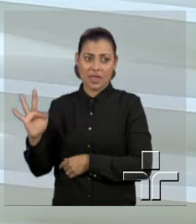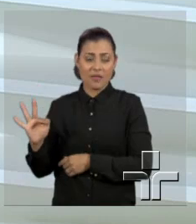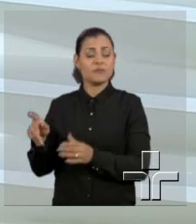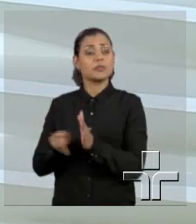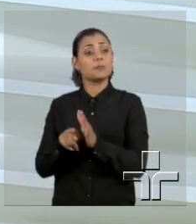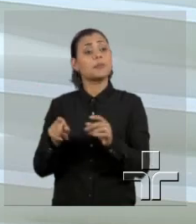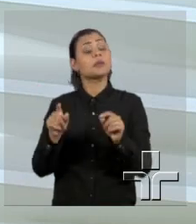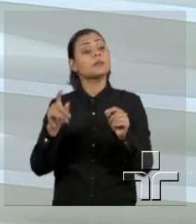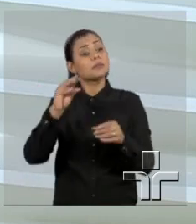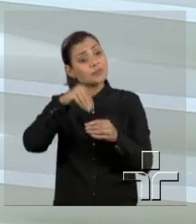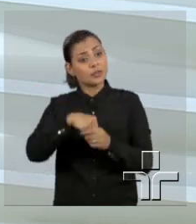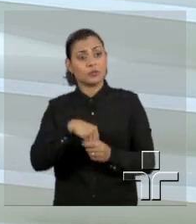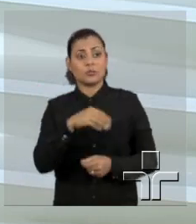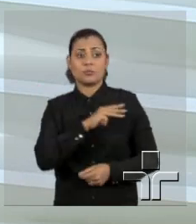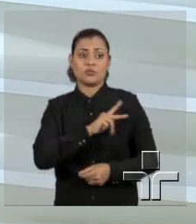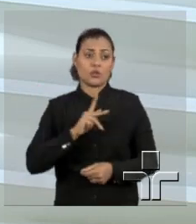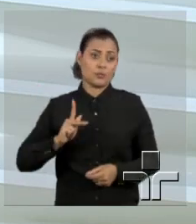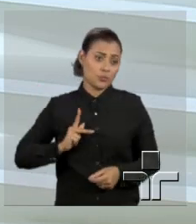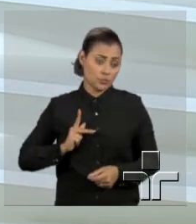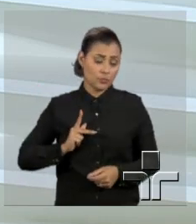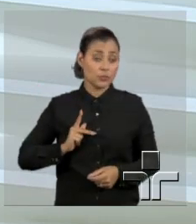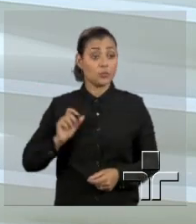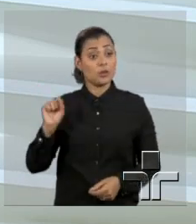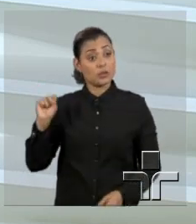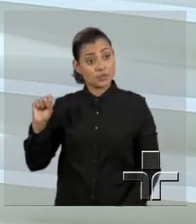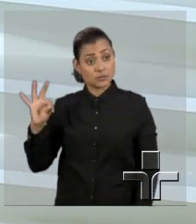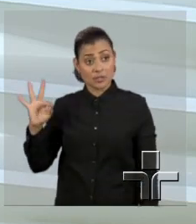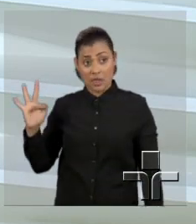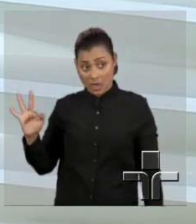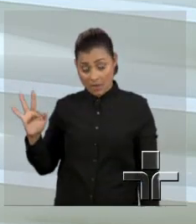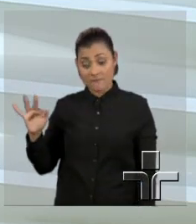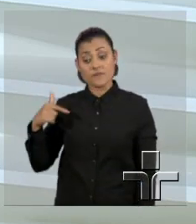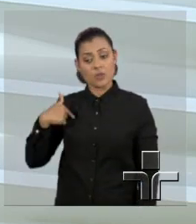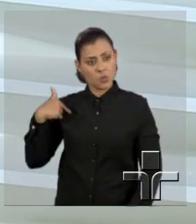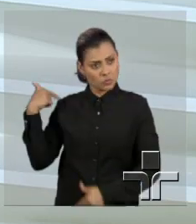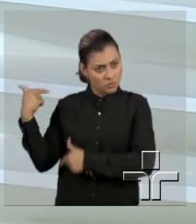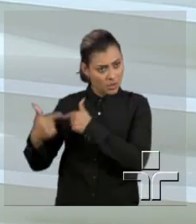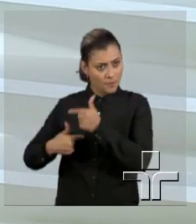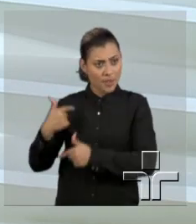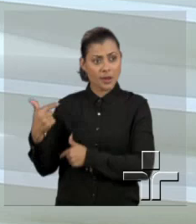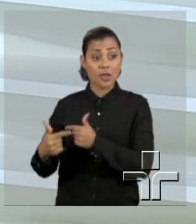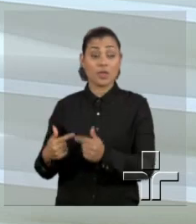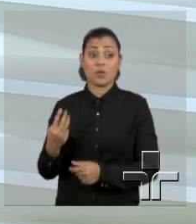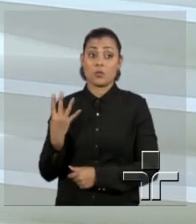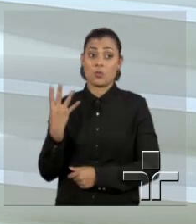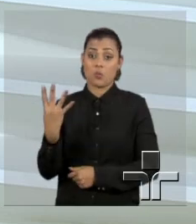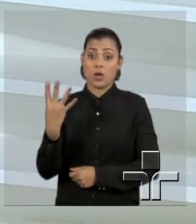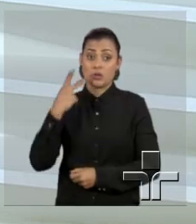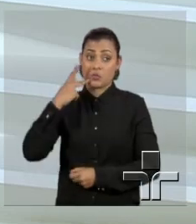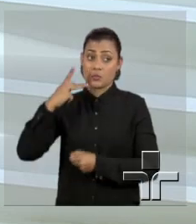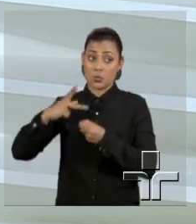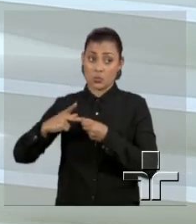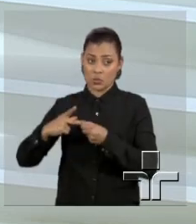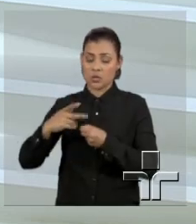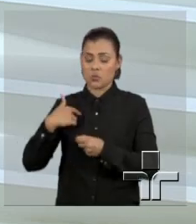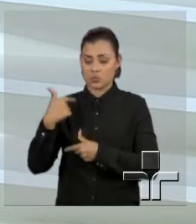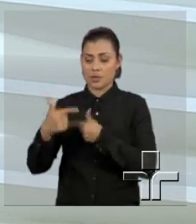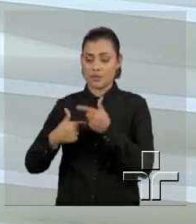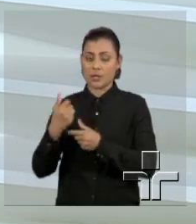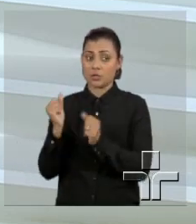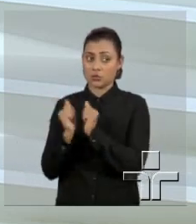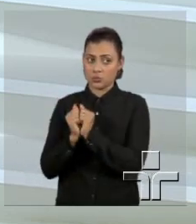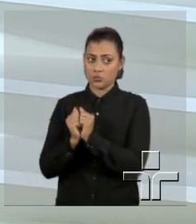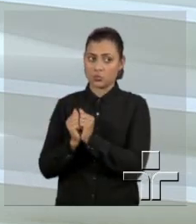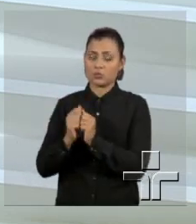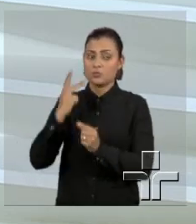Aliás, a bem da verdade, lá no Supremo, eu trabalhei com 4 procuradores gerais, seja no